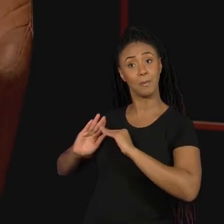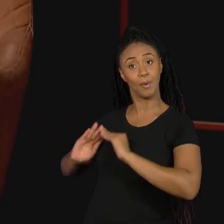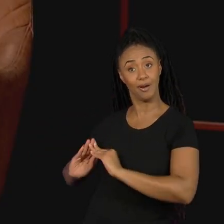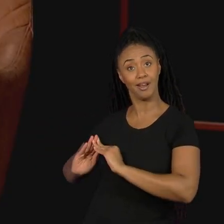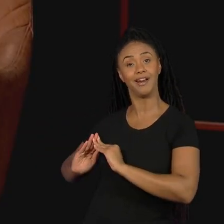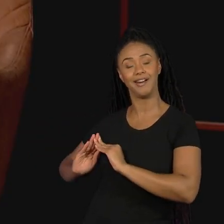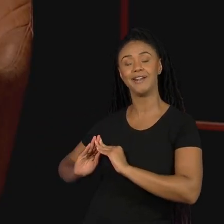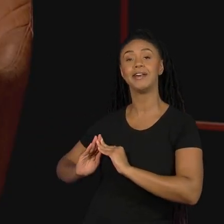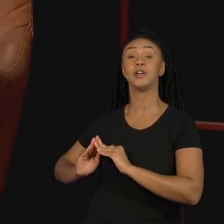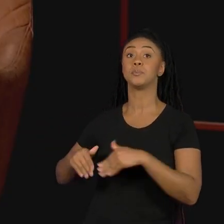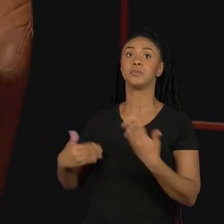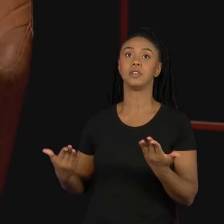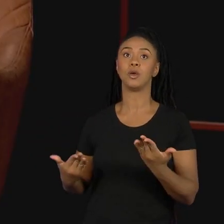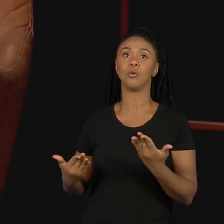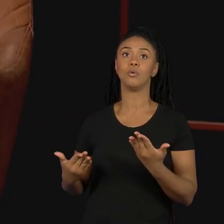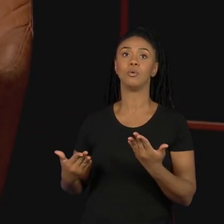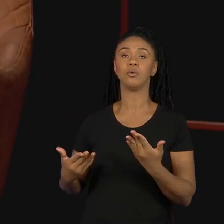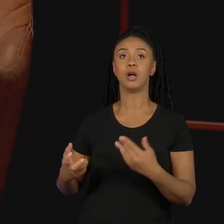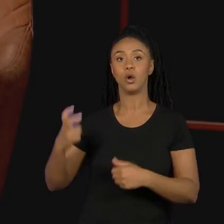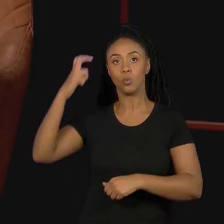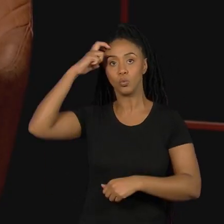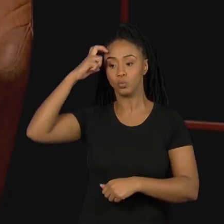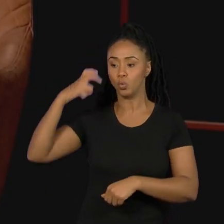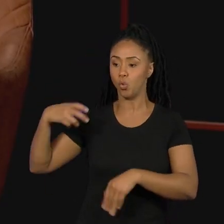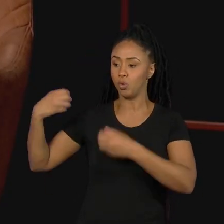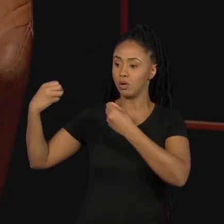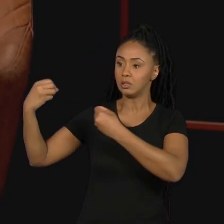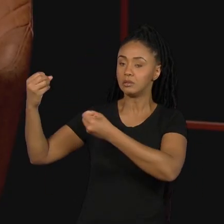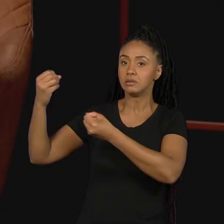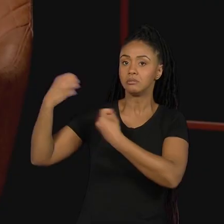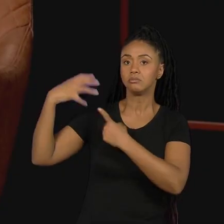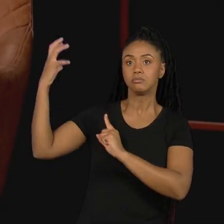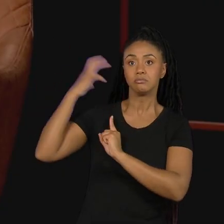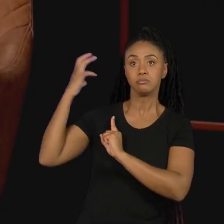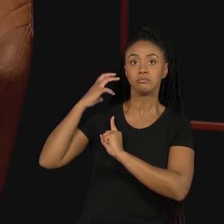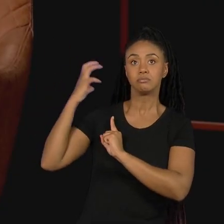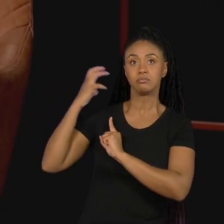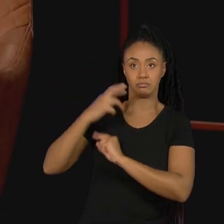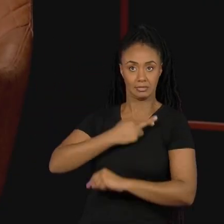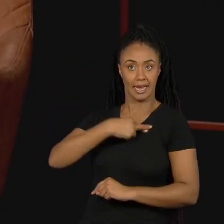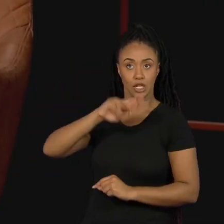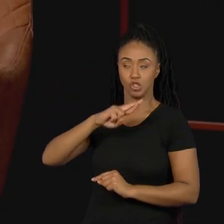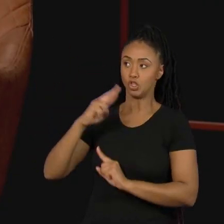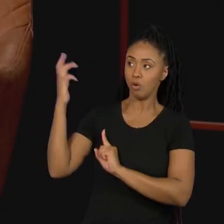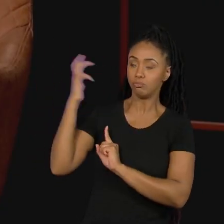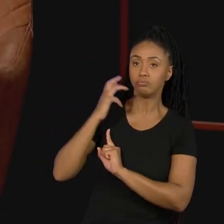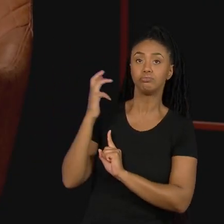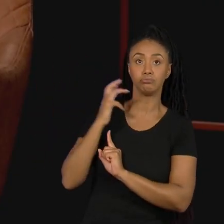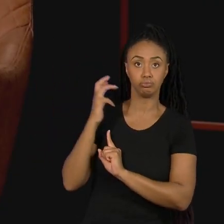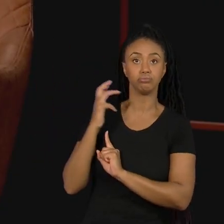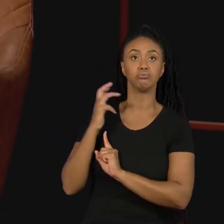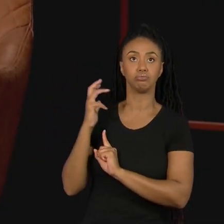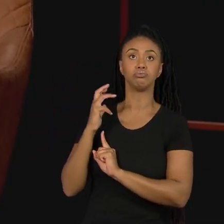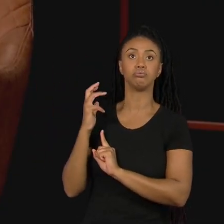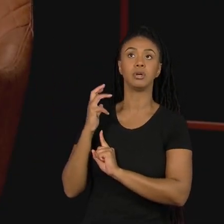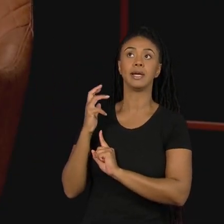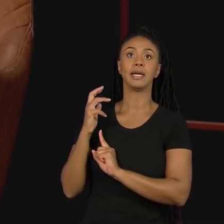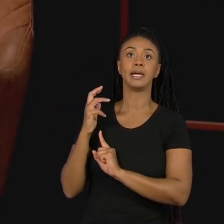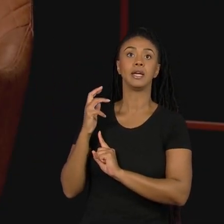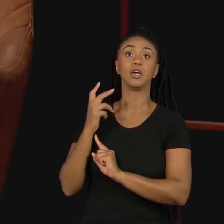influência, especialmente dogmática da religião, não estou falando